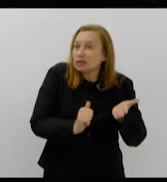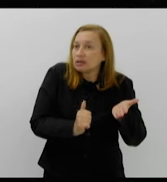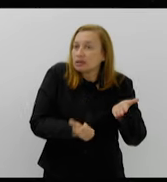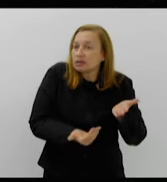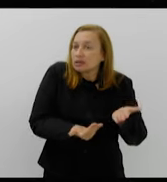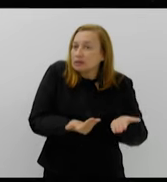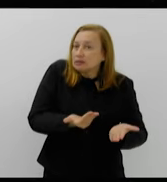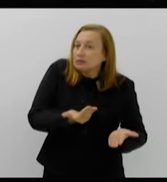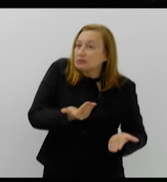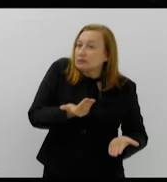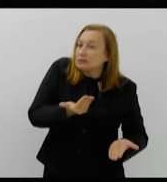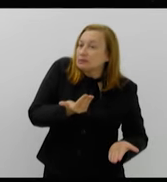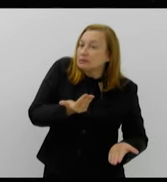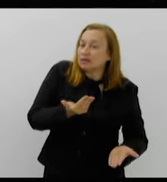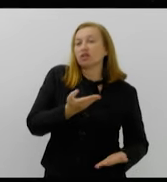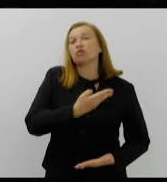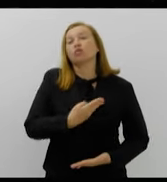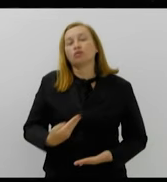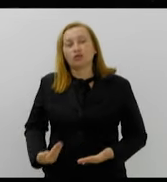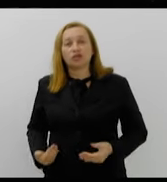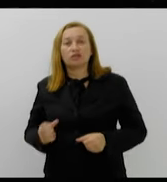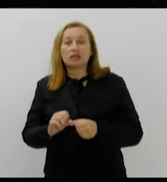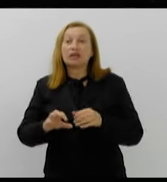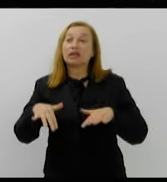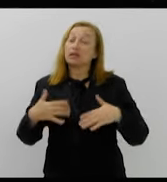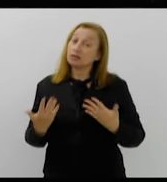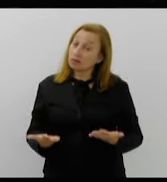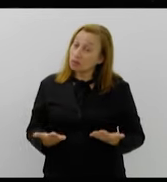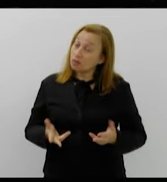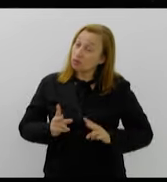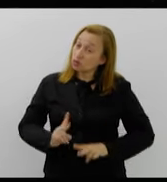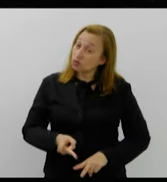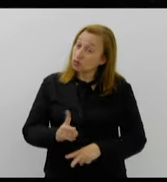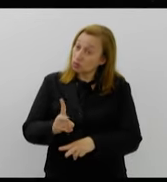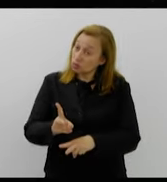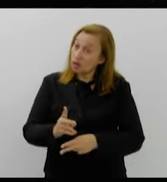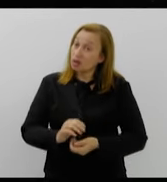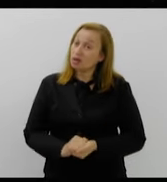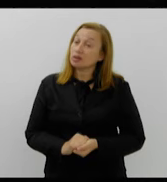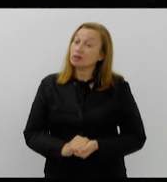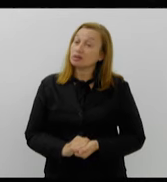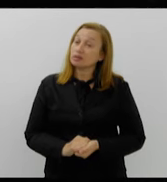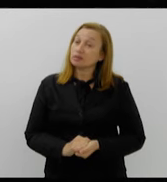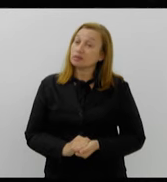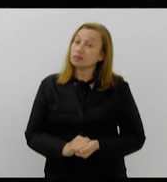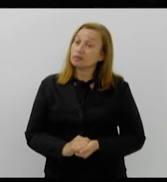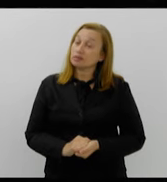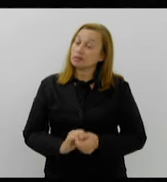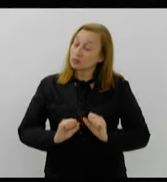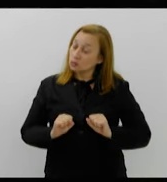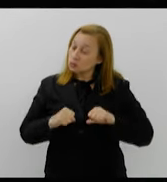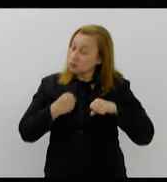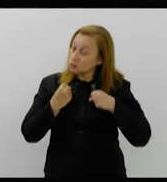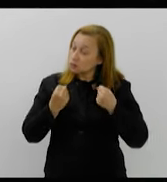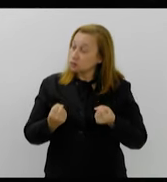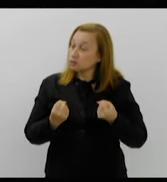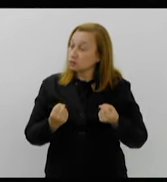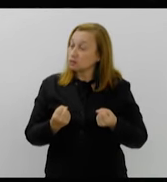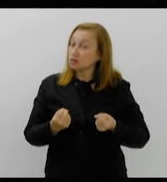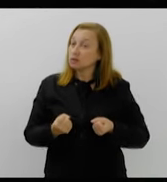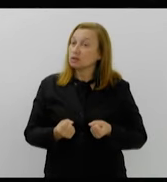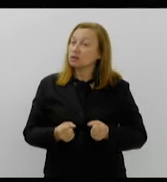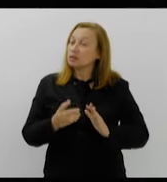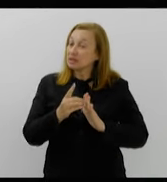o governo tá fazendo vamos continuar a envidar esforços para que